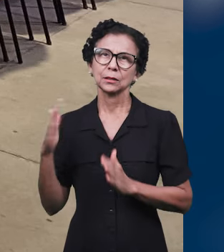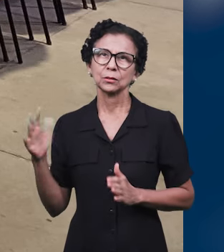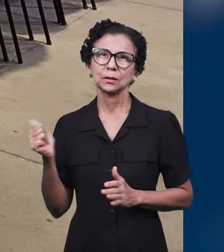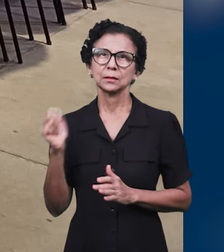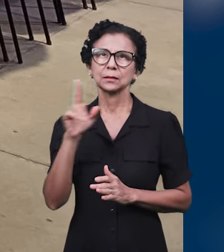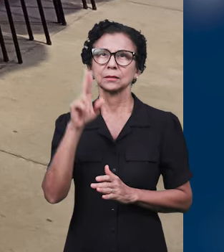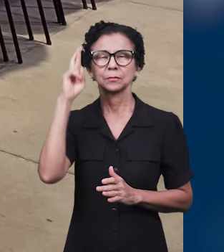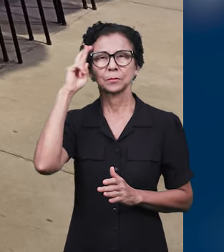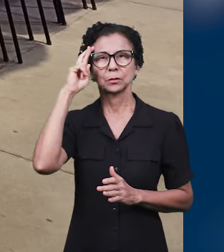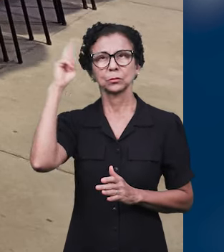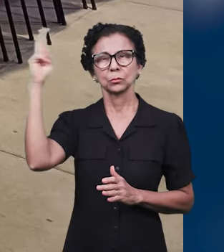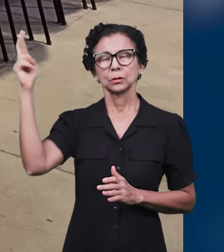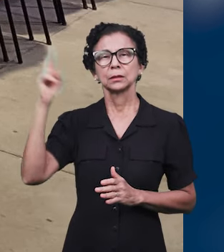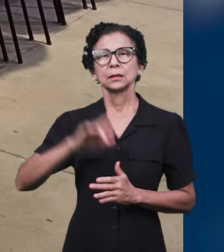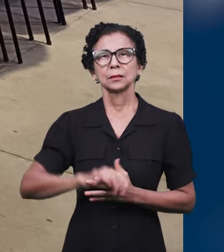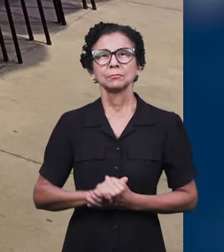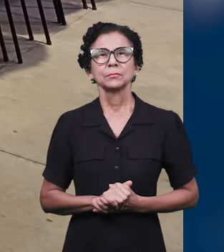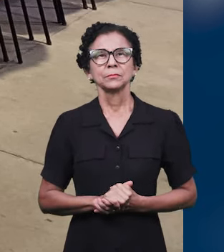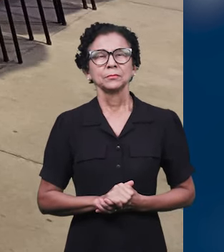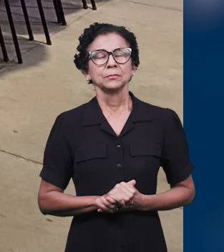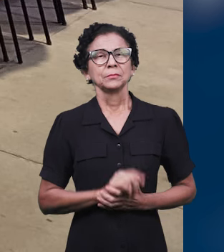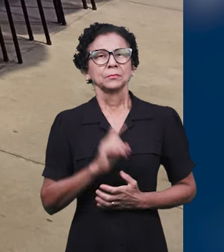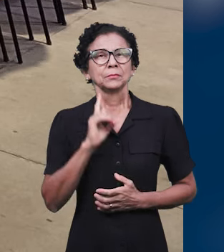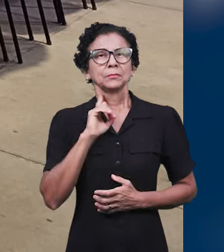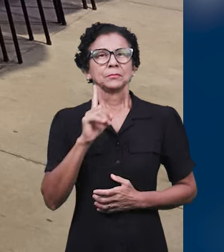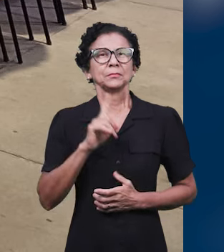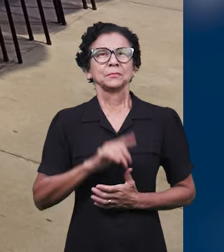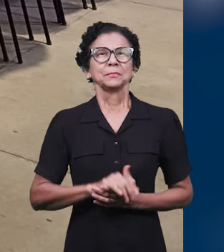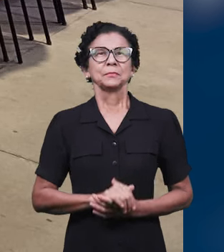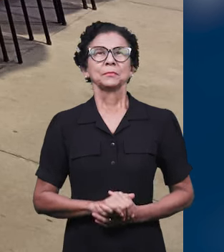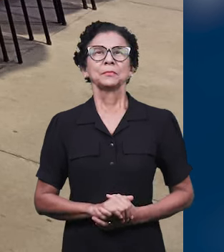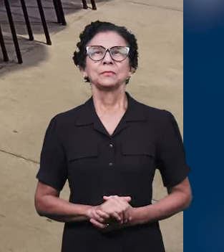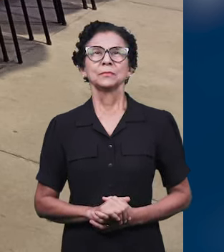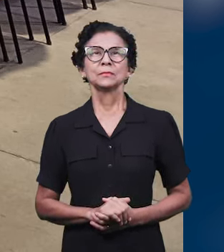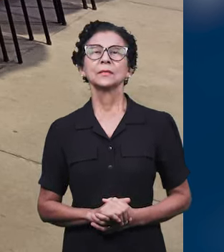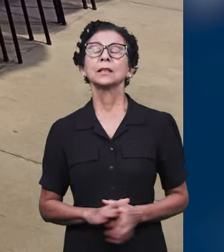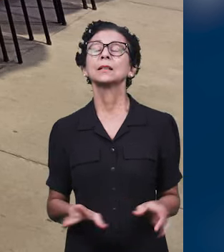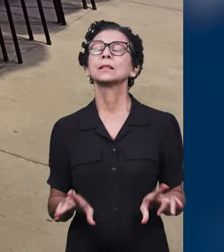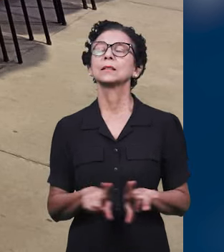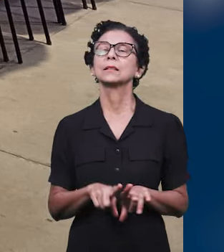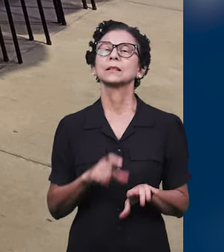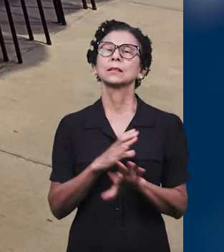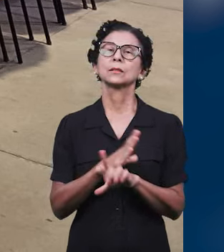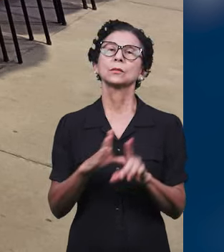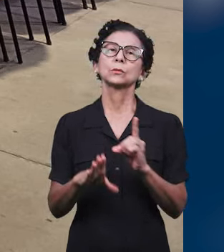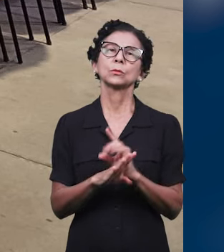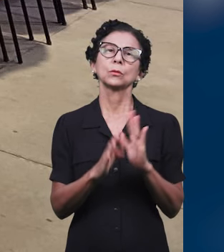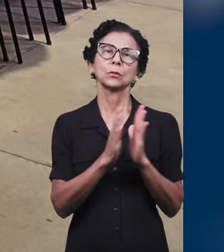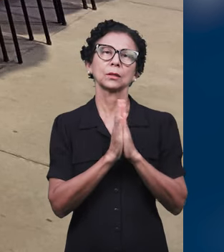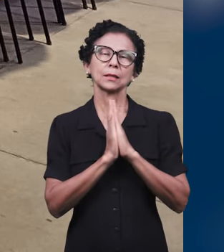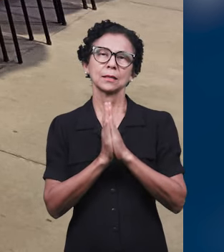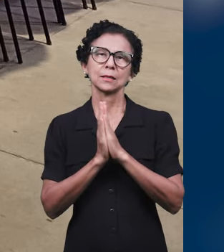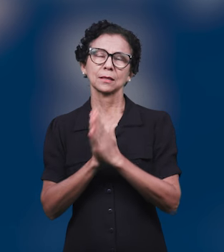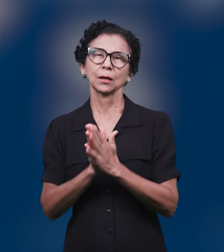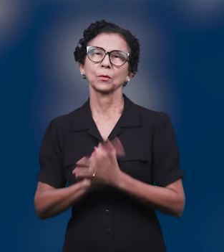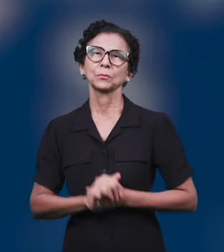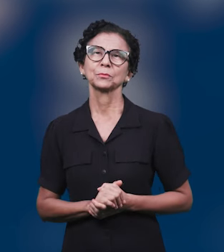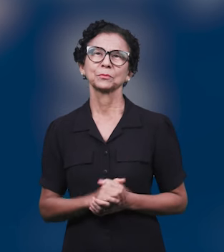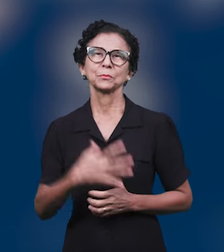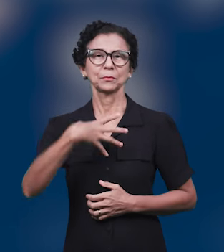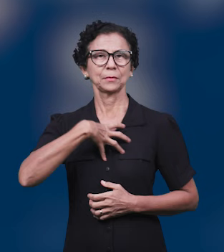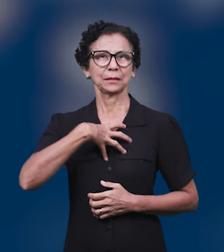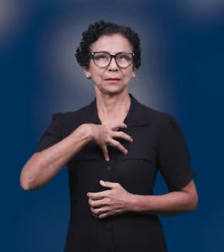de obreiros, tá? Aconteceu no Manaim de Carapina. Um abraço aos irmãos aí de Carapina, na Serra, na Grande Vitória, no estado do Espírito Santo.